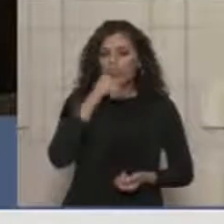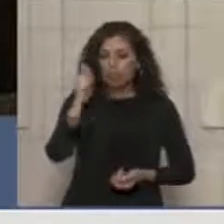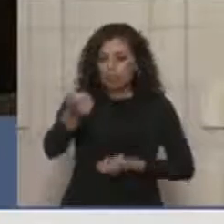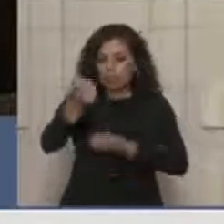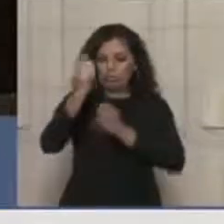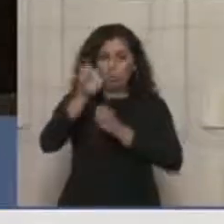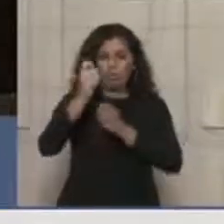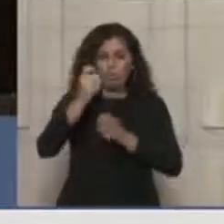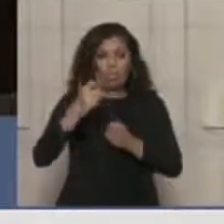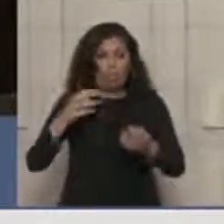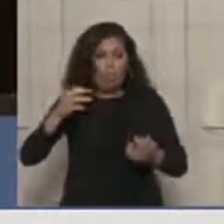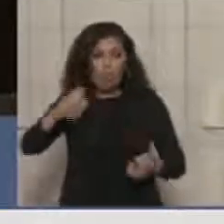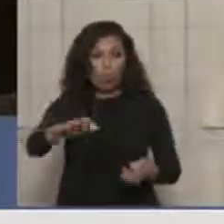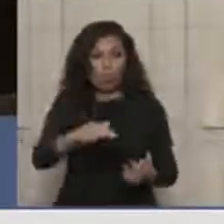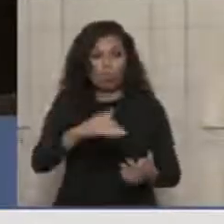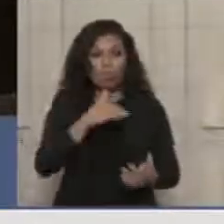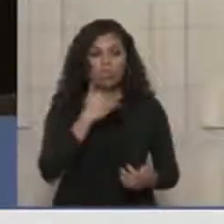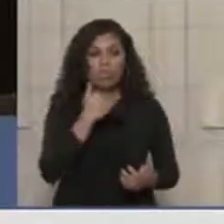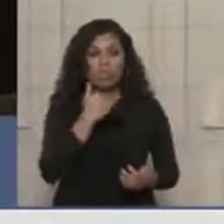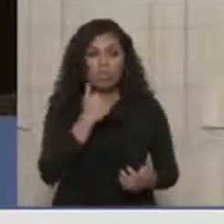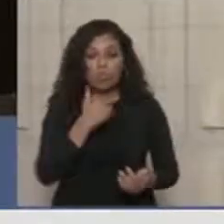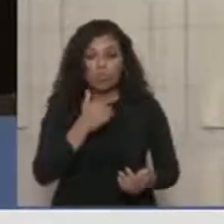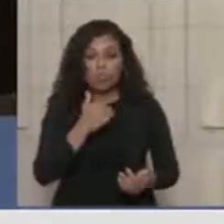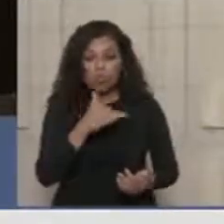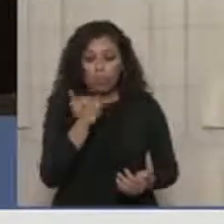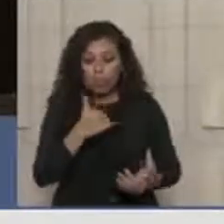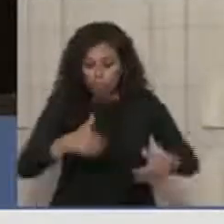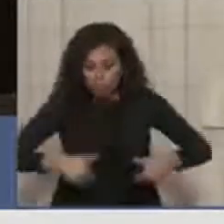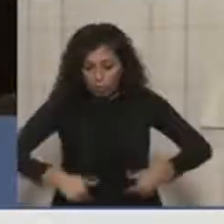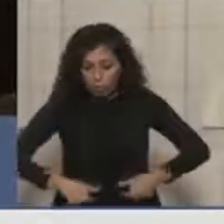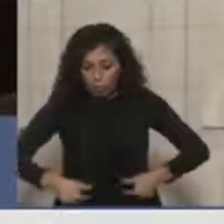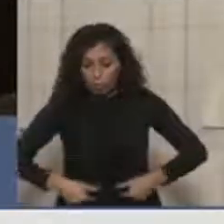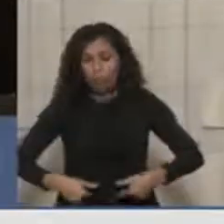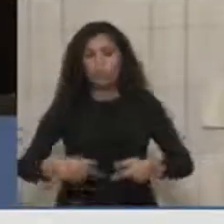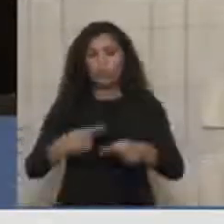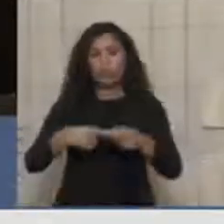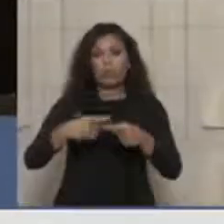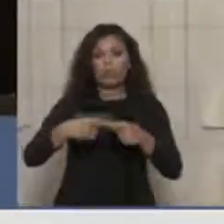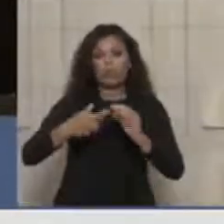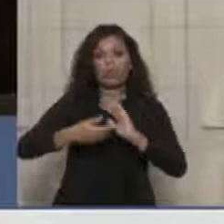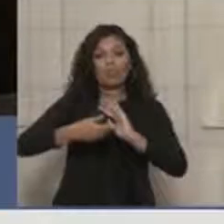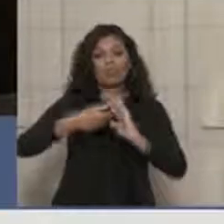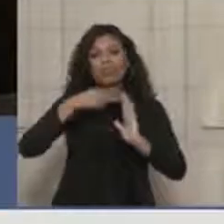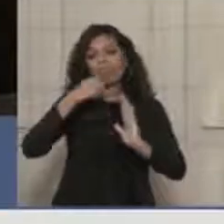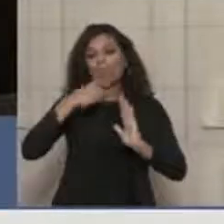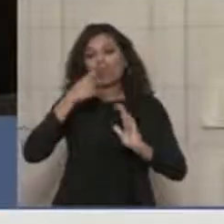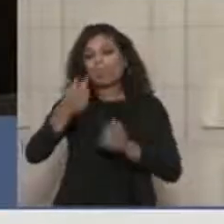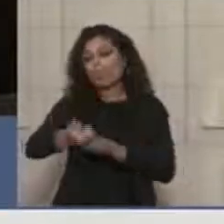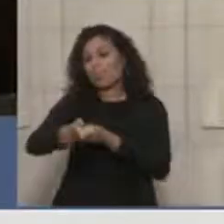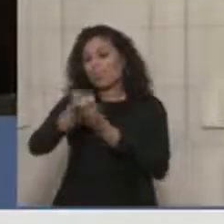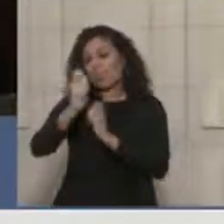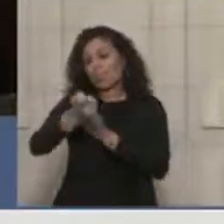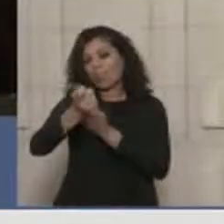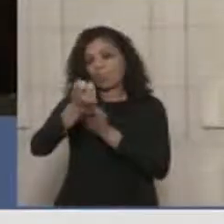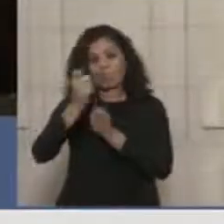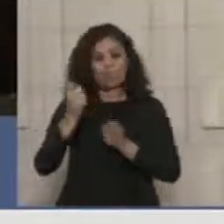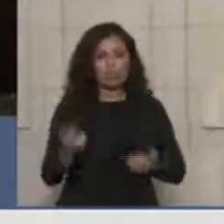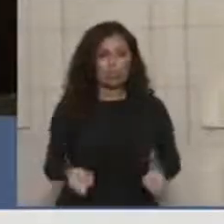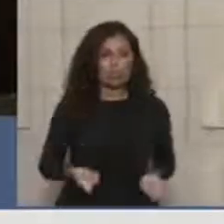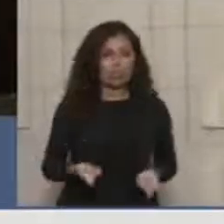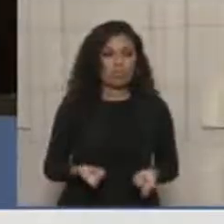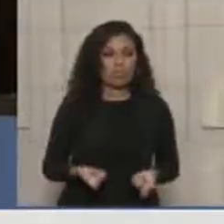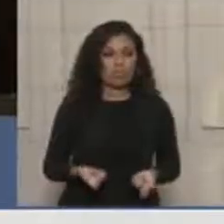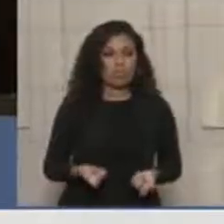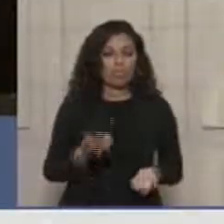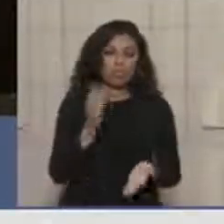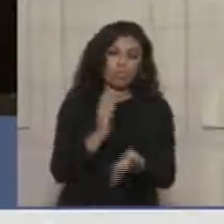hoje passam fome, não conseguem retirar o proveito de sua pesca, e acaba que a